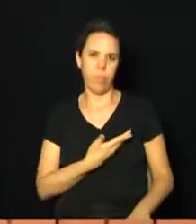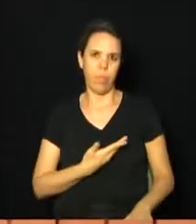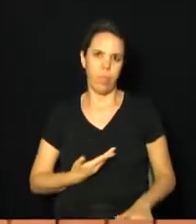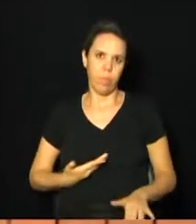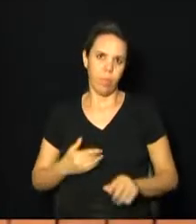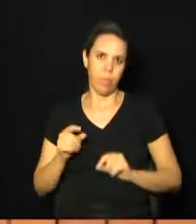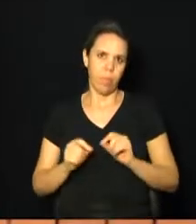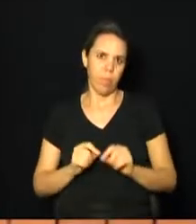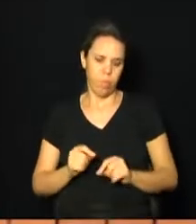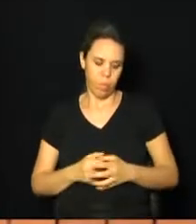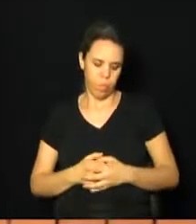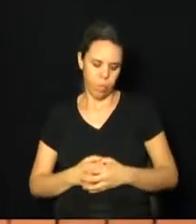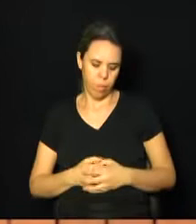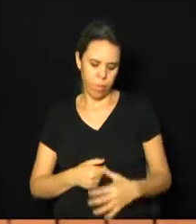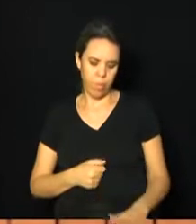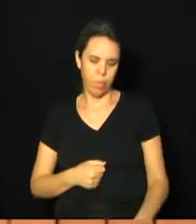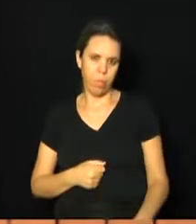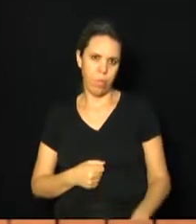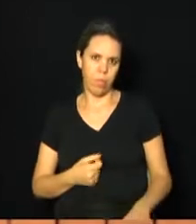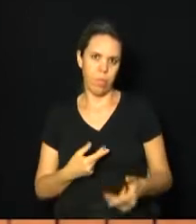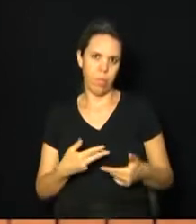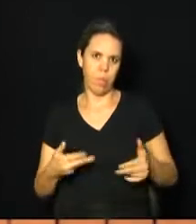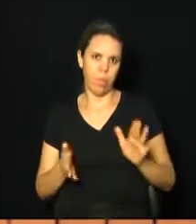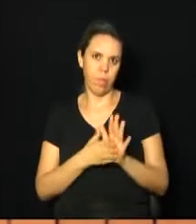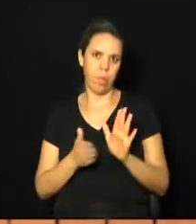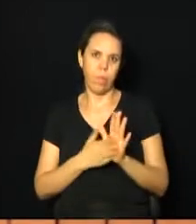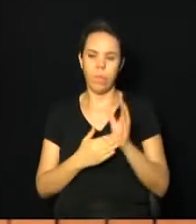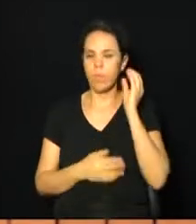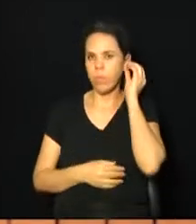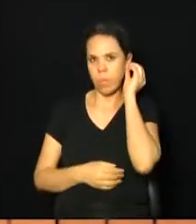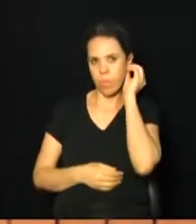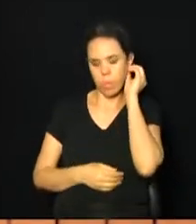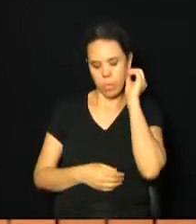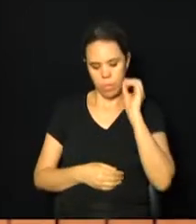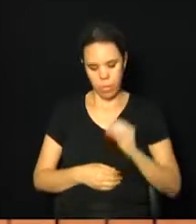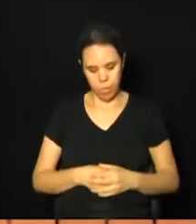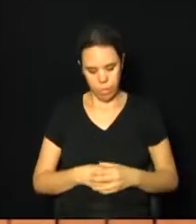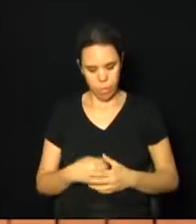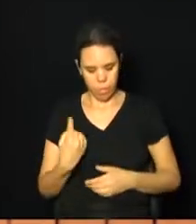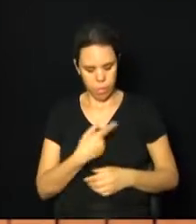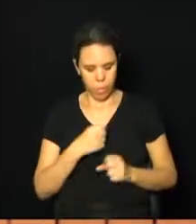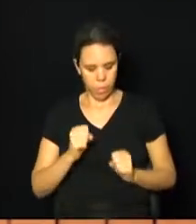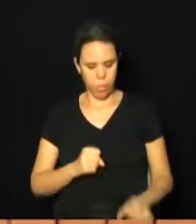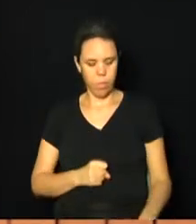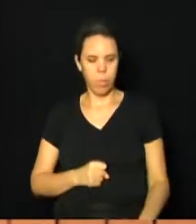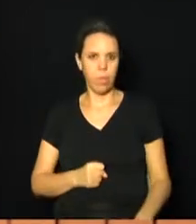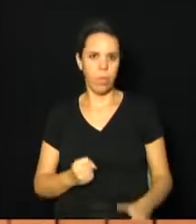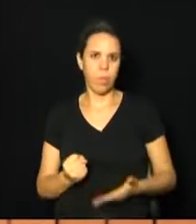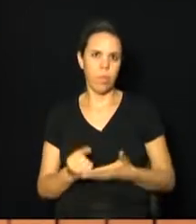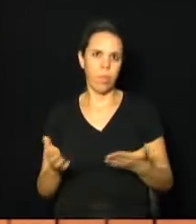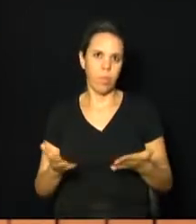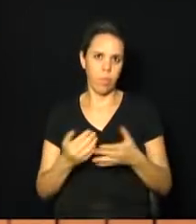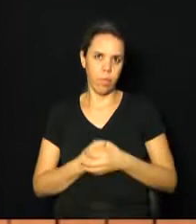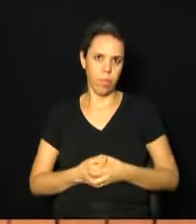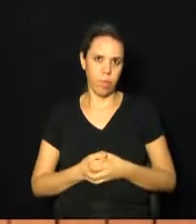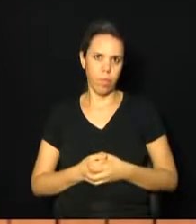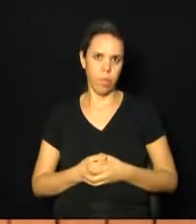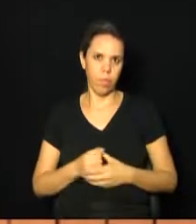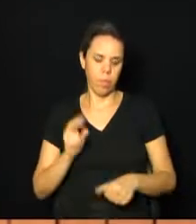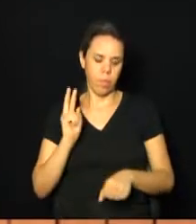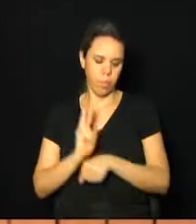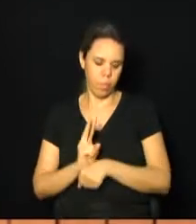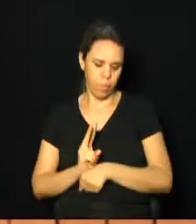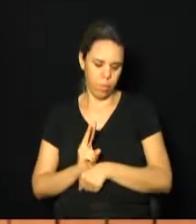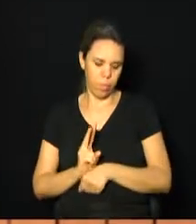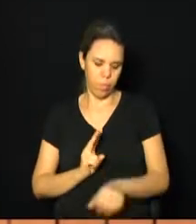público algumas propostas, né, alguns encaminhamentos para que a gente possa colaborar na preservação,